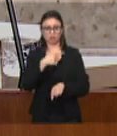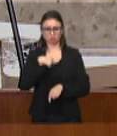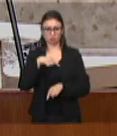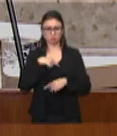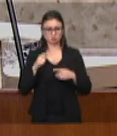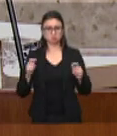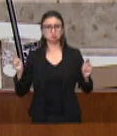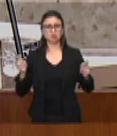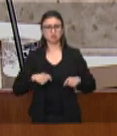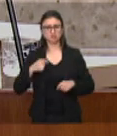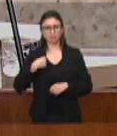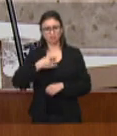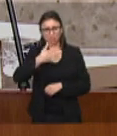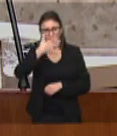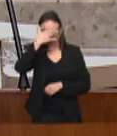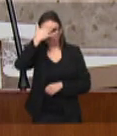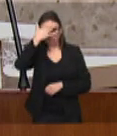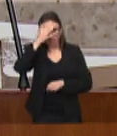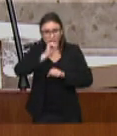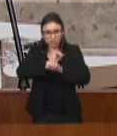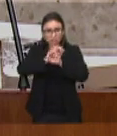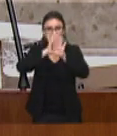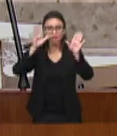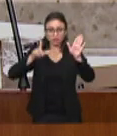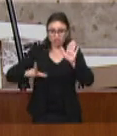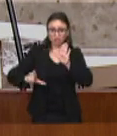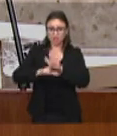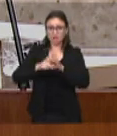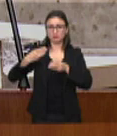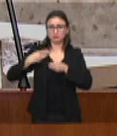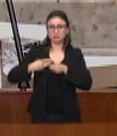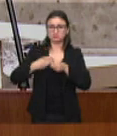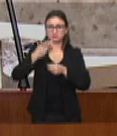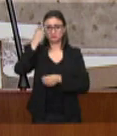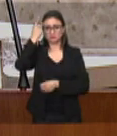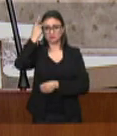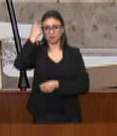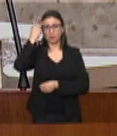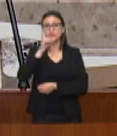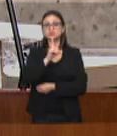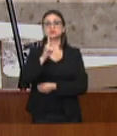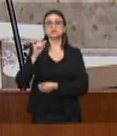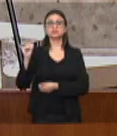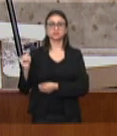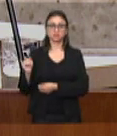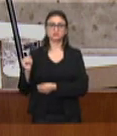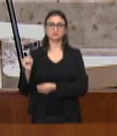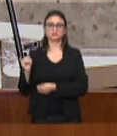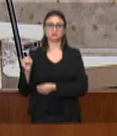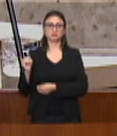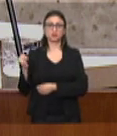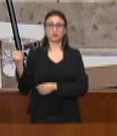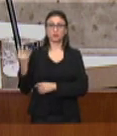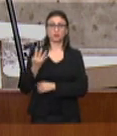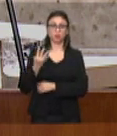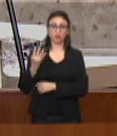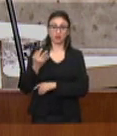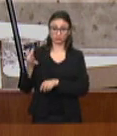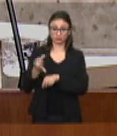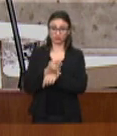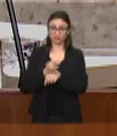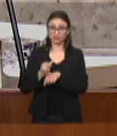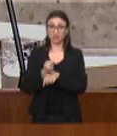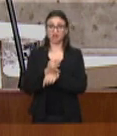poderíamos entender na Lei Municipal de São Paulo a data como o quarto